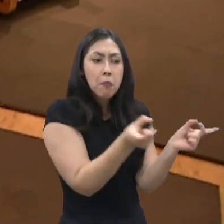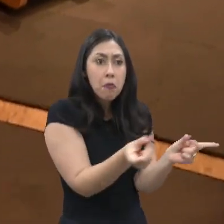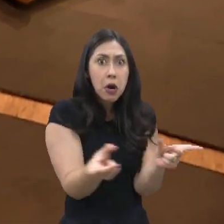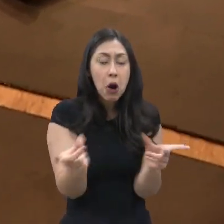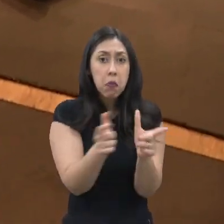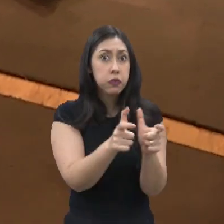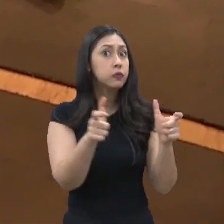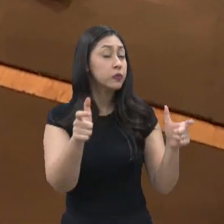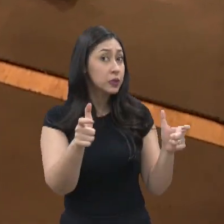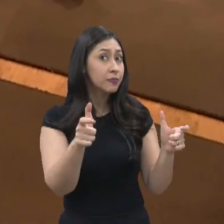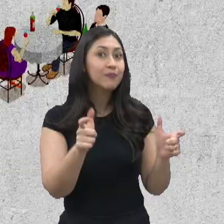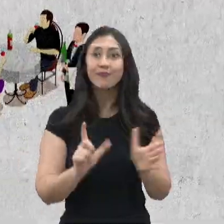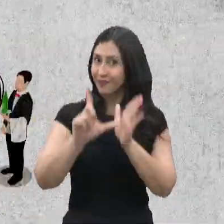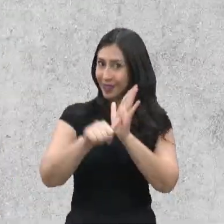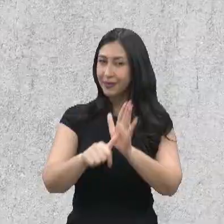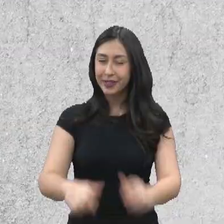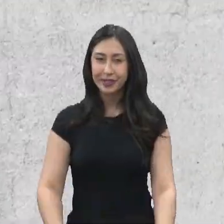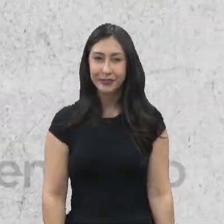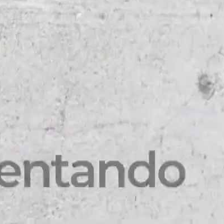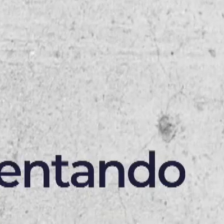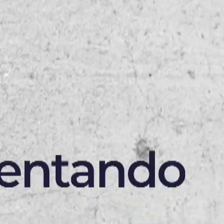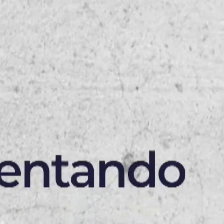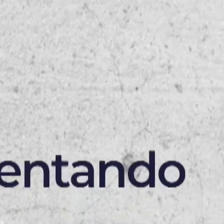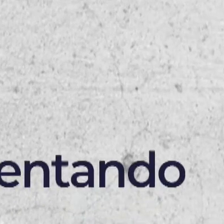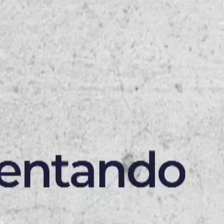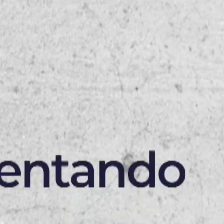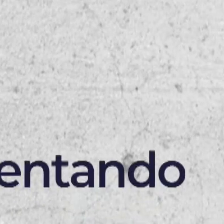física. É daqui a pouco.